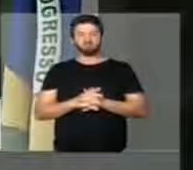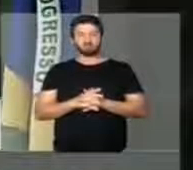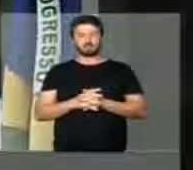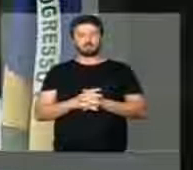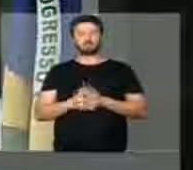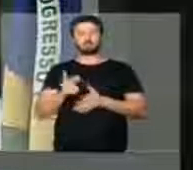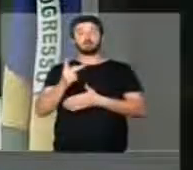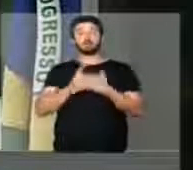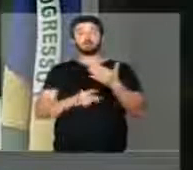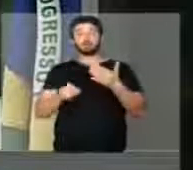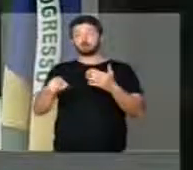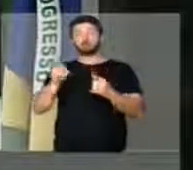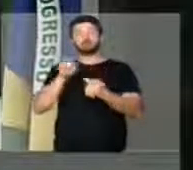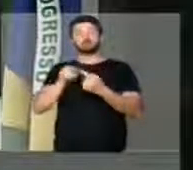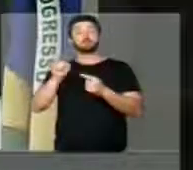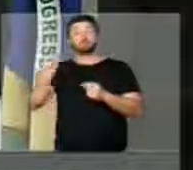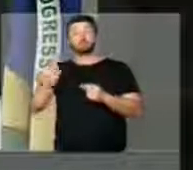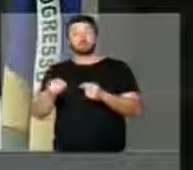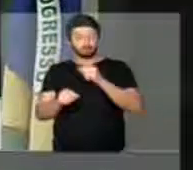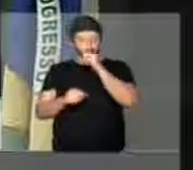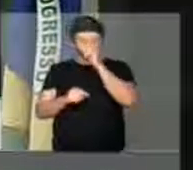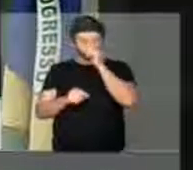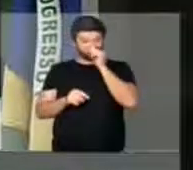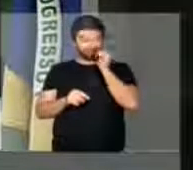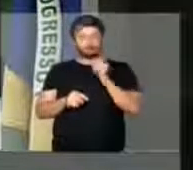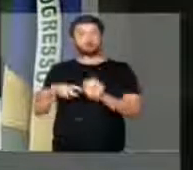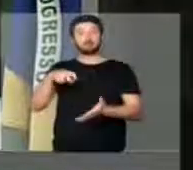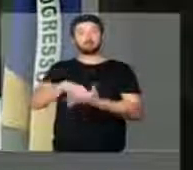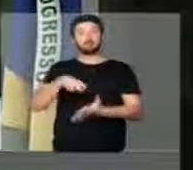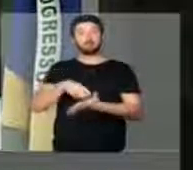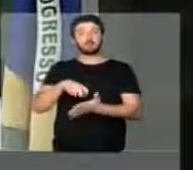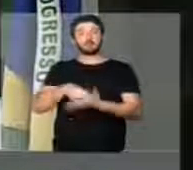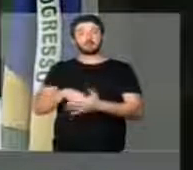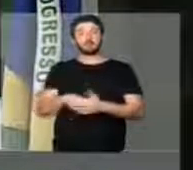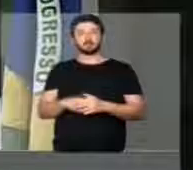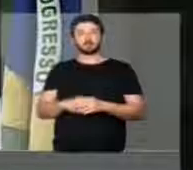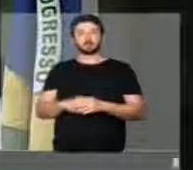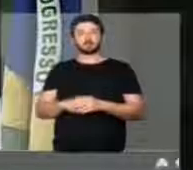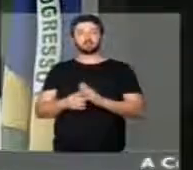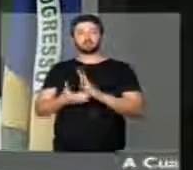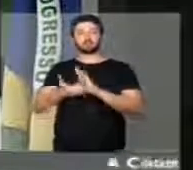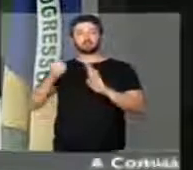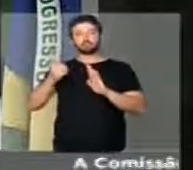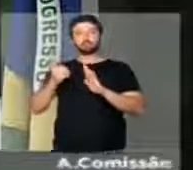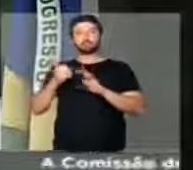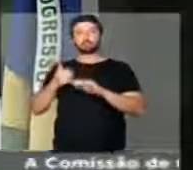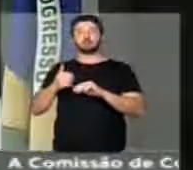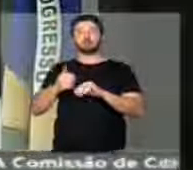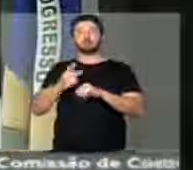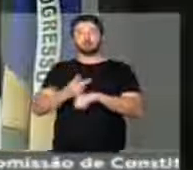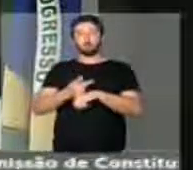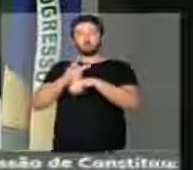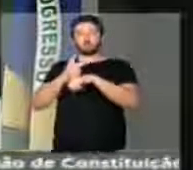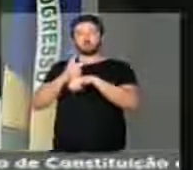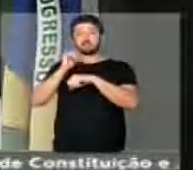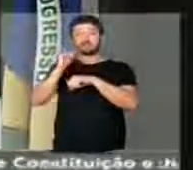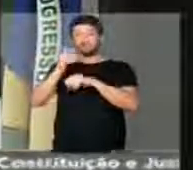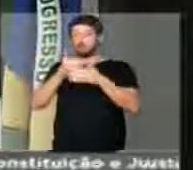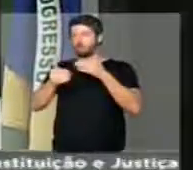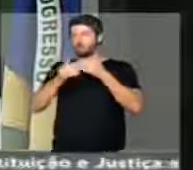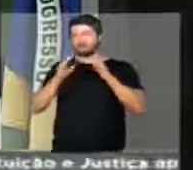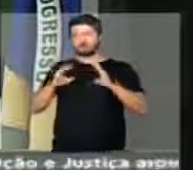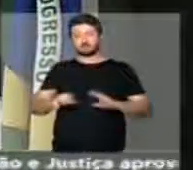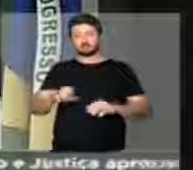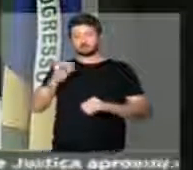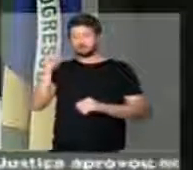esse projeto visava era punir, tirando-lhe o benefício, de todo e qualquer cidadão